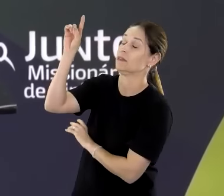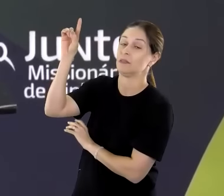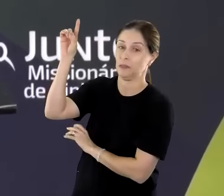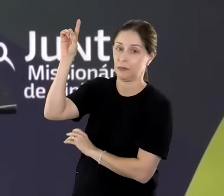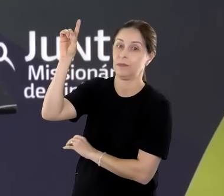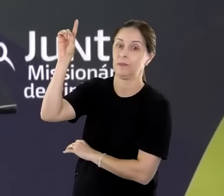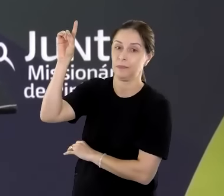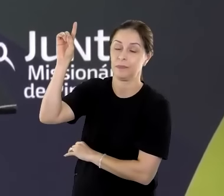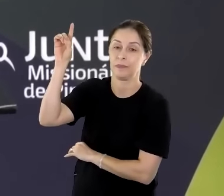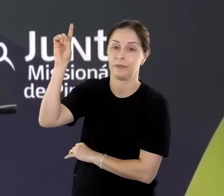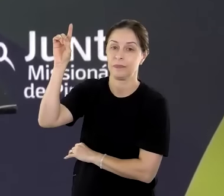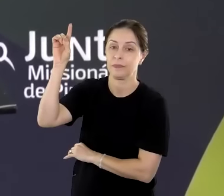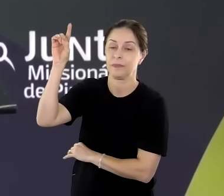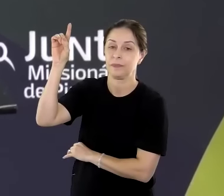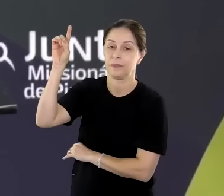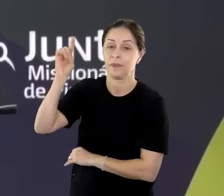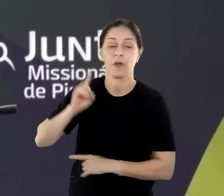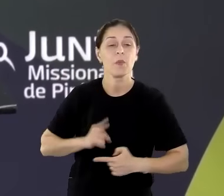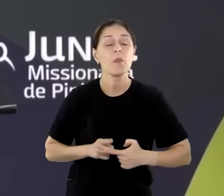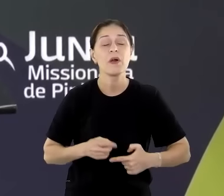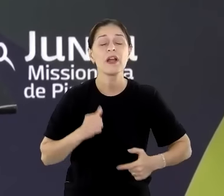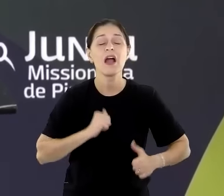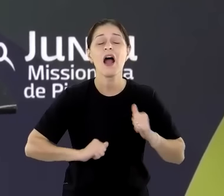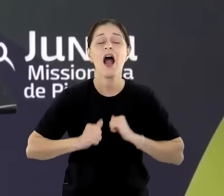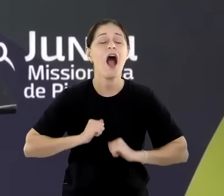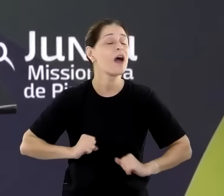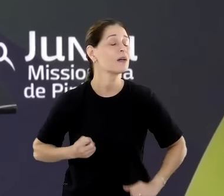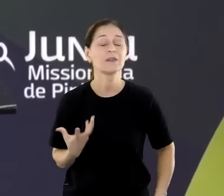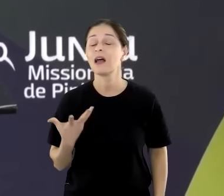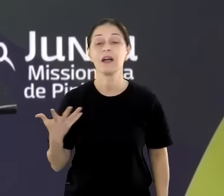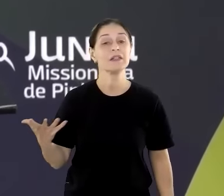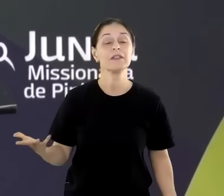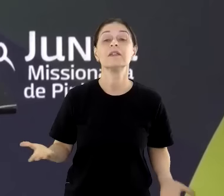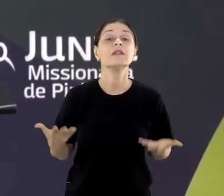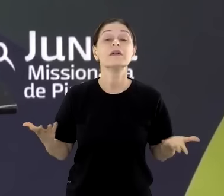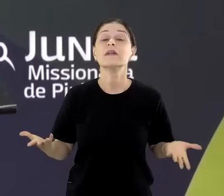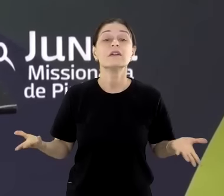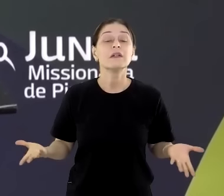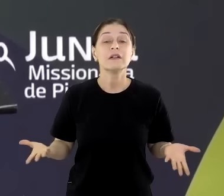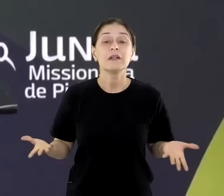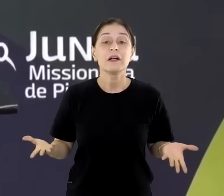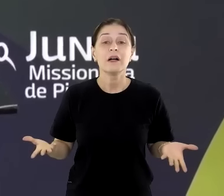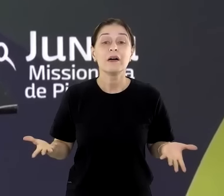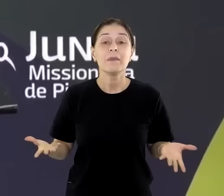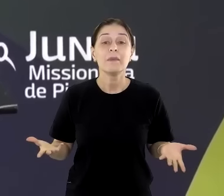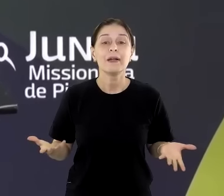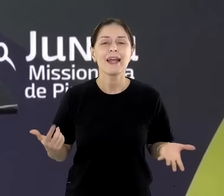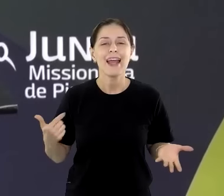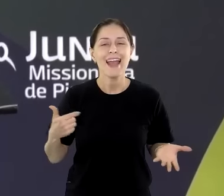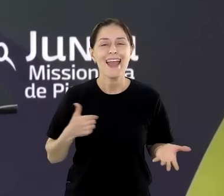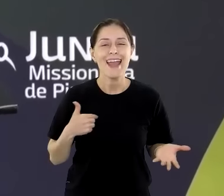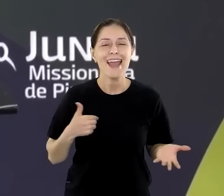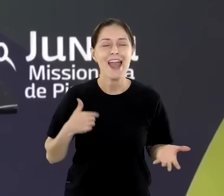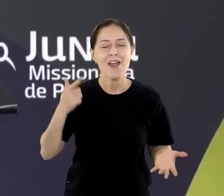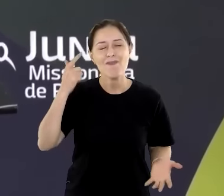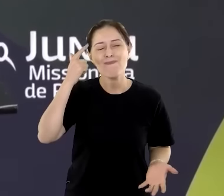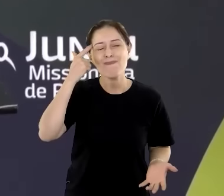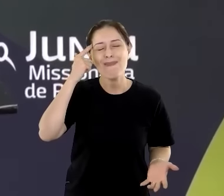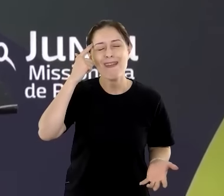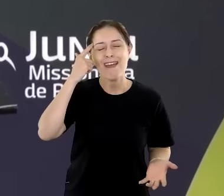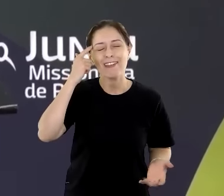circunstâncias. Por que que eu fico ansioso? Porque num dado momento eu penso que eu estou no controle, que tudo depende de